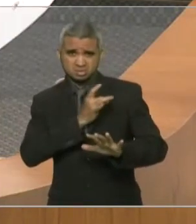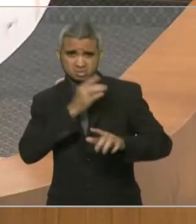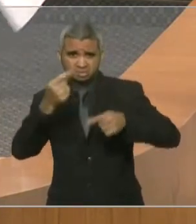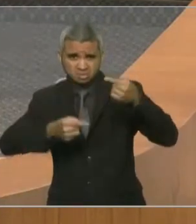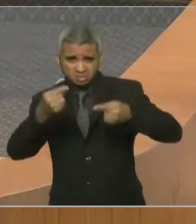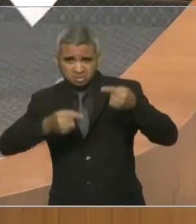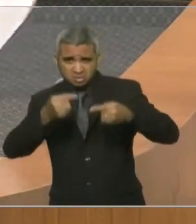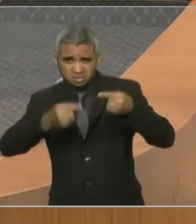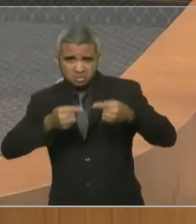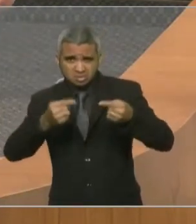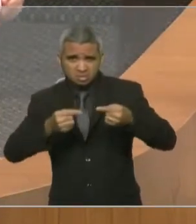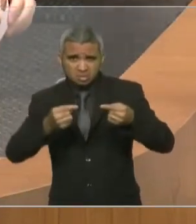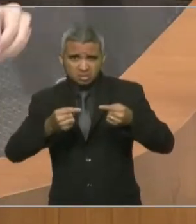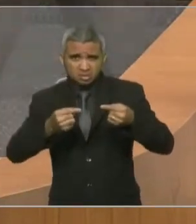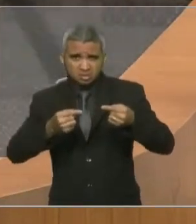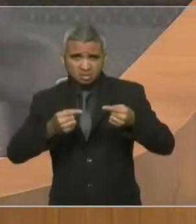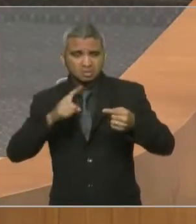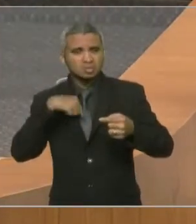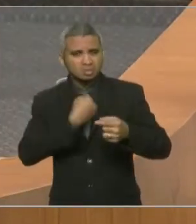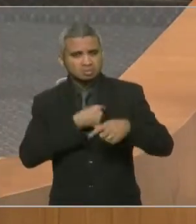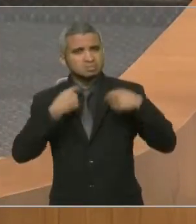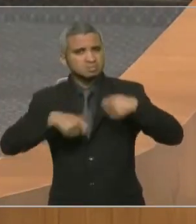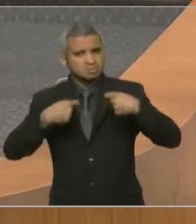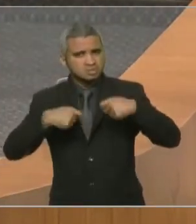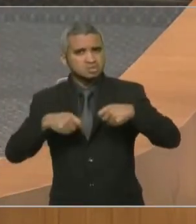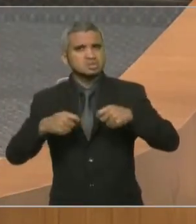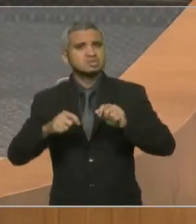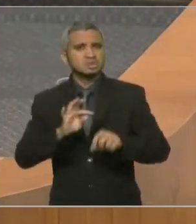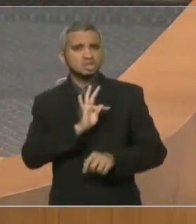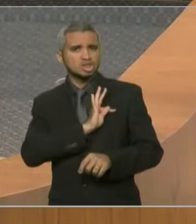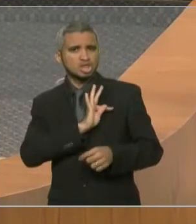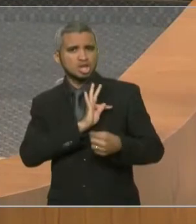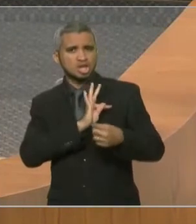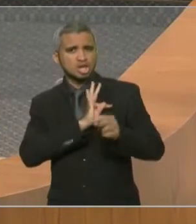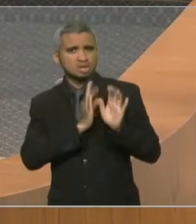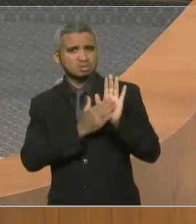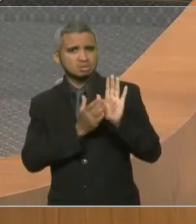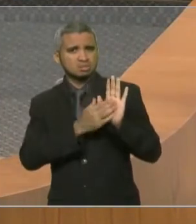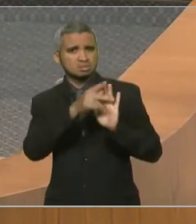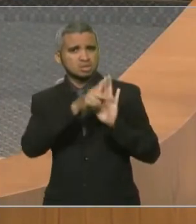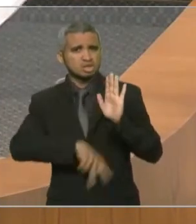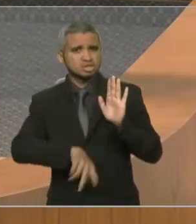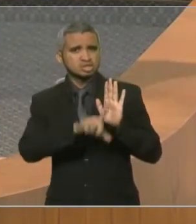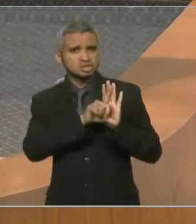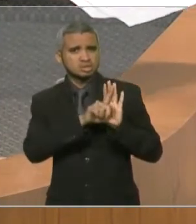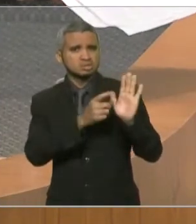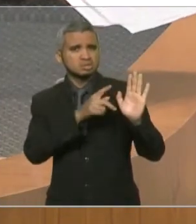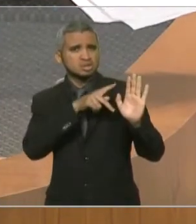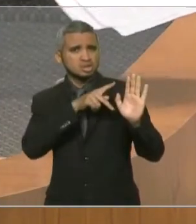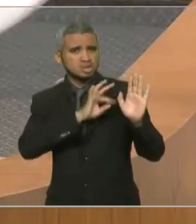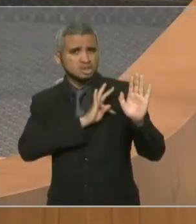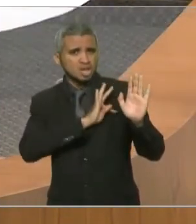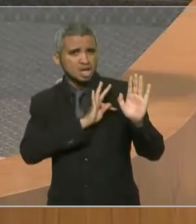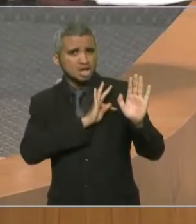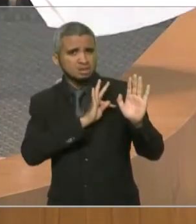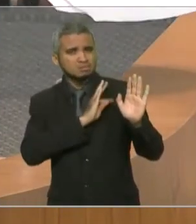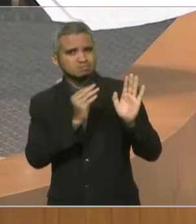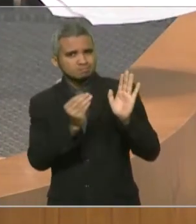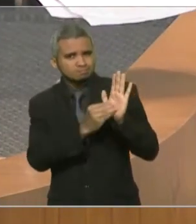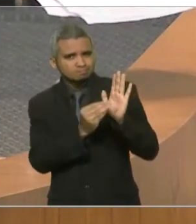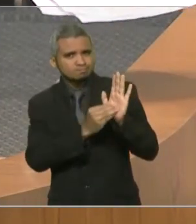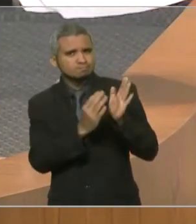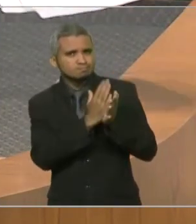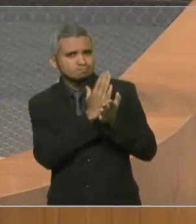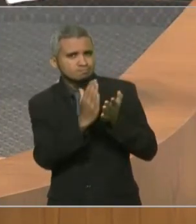bairros, vamos debater também as questões técnicas daqui desse projeto de lei que acabei de listar e que precisam ser